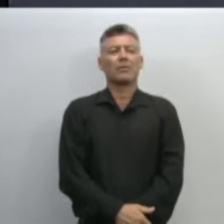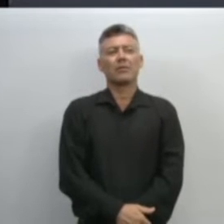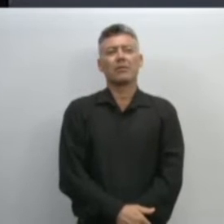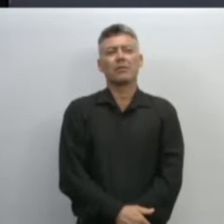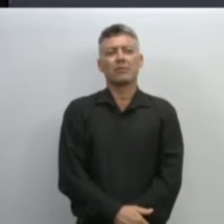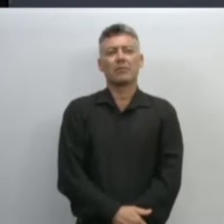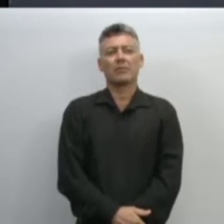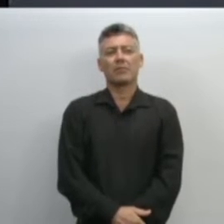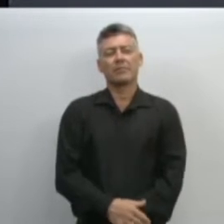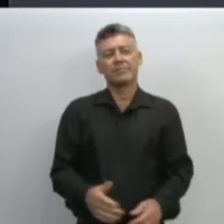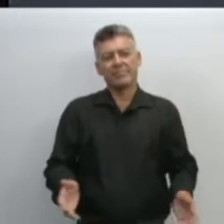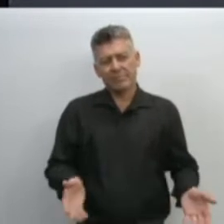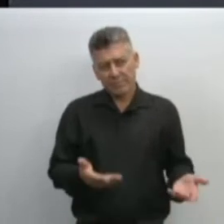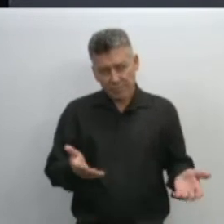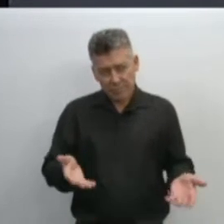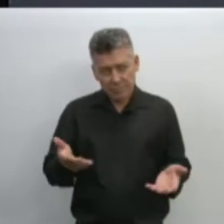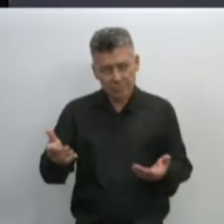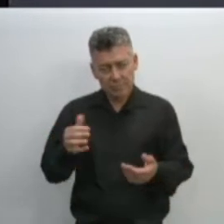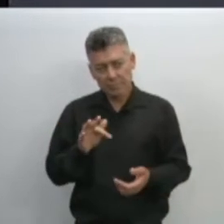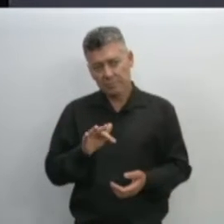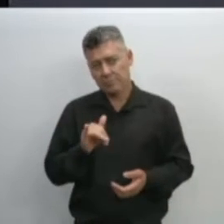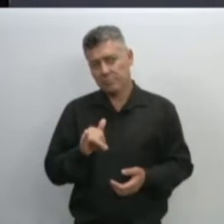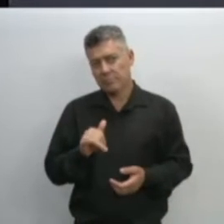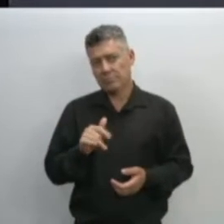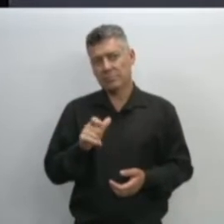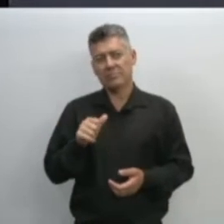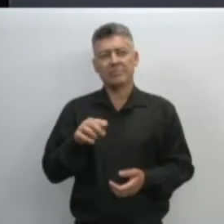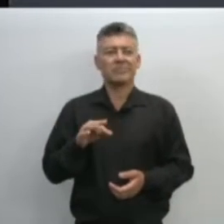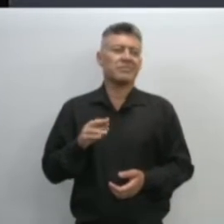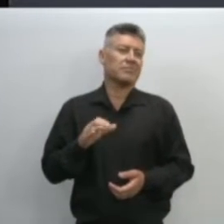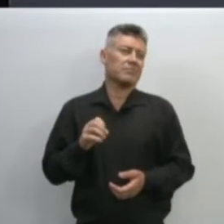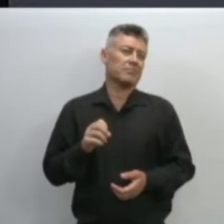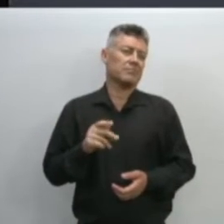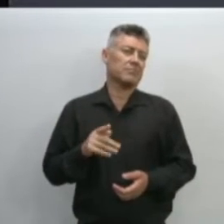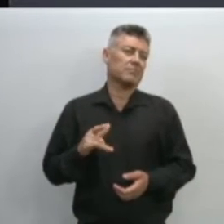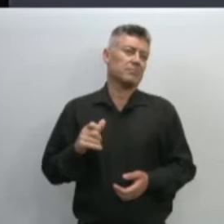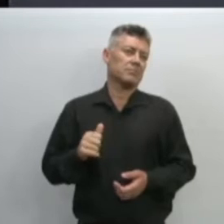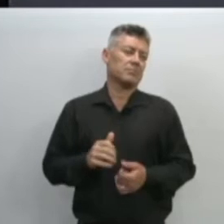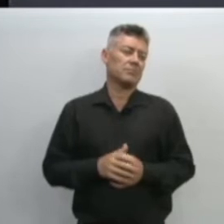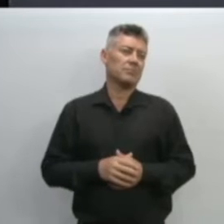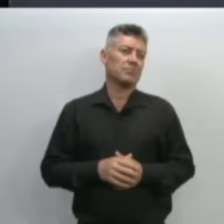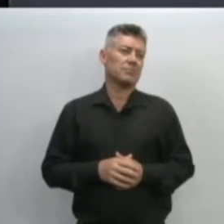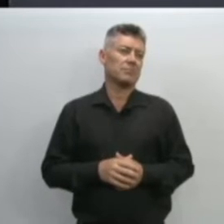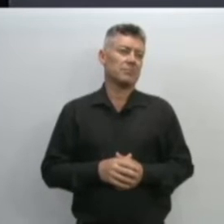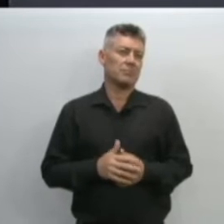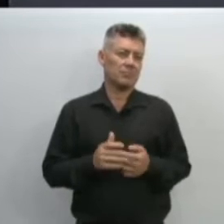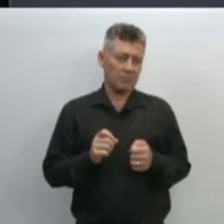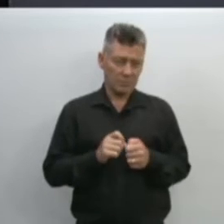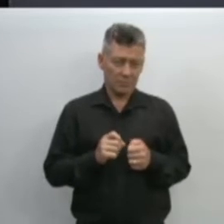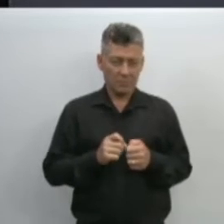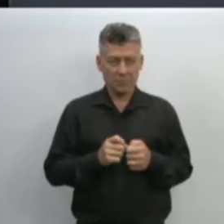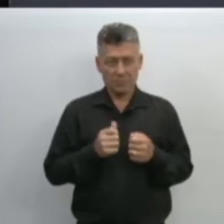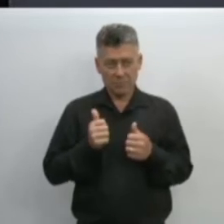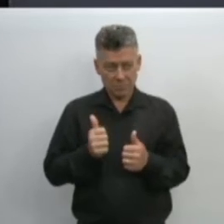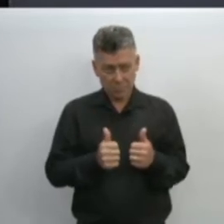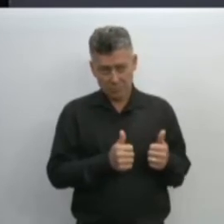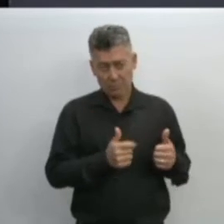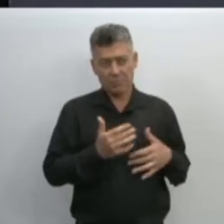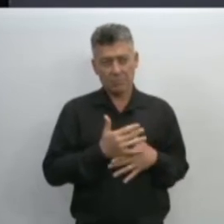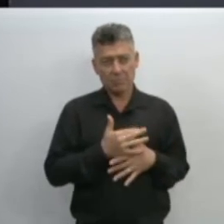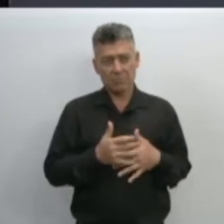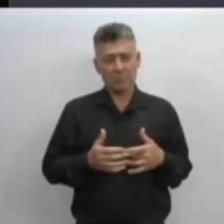reconhecer e visa estimular a filantropia, as pessoas, as instituições a fazer um bem aqui na nossa cidade. Cada